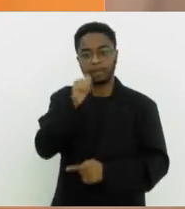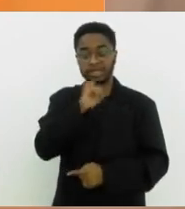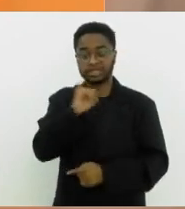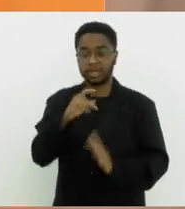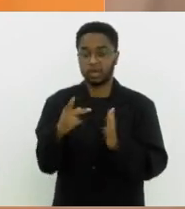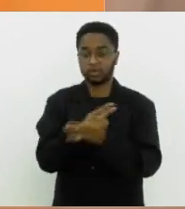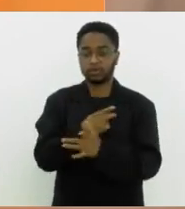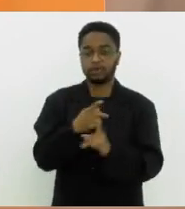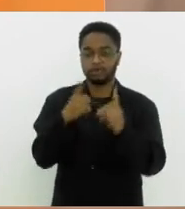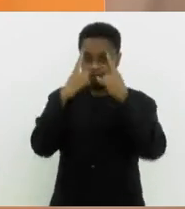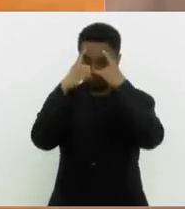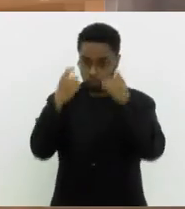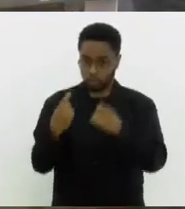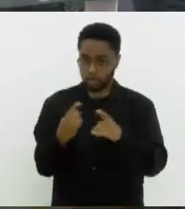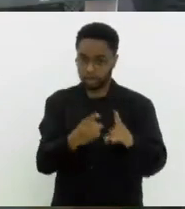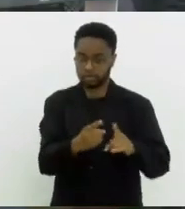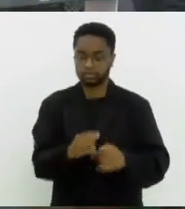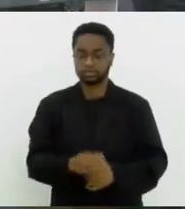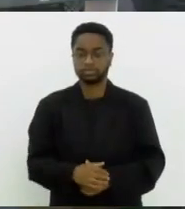de violência.